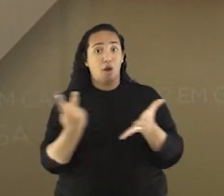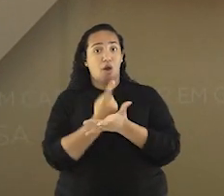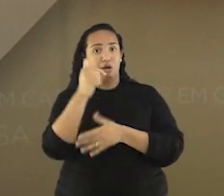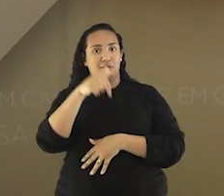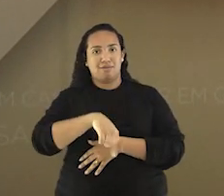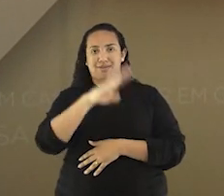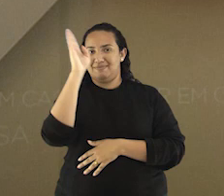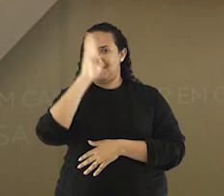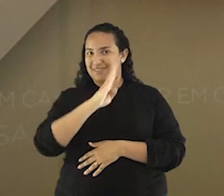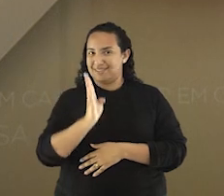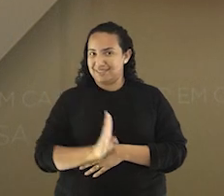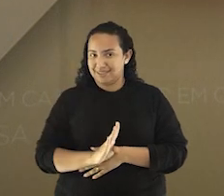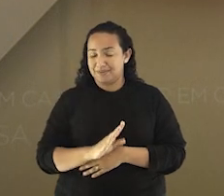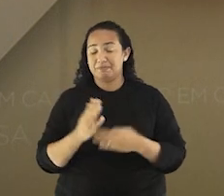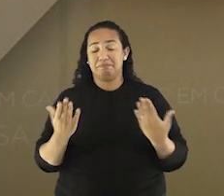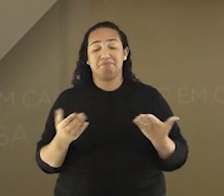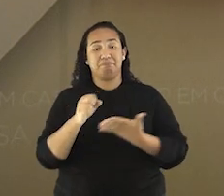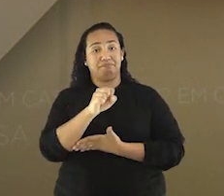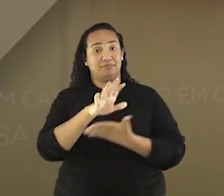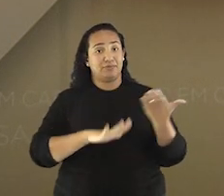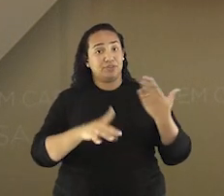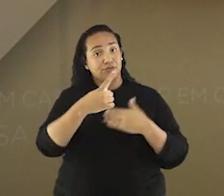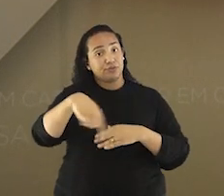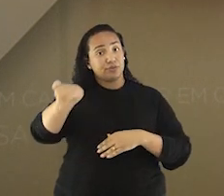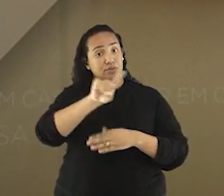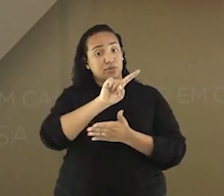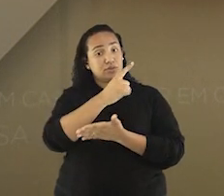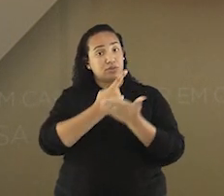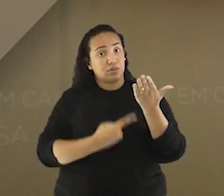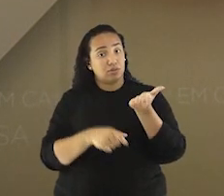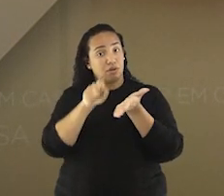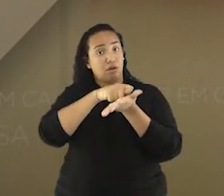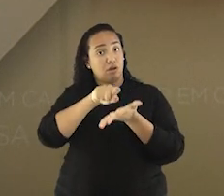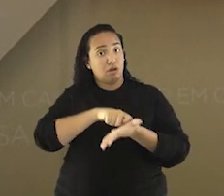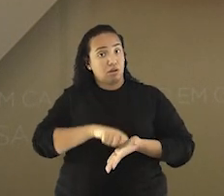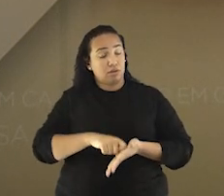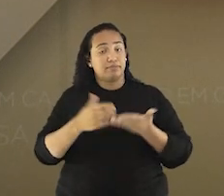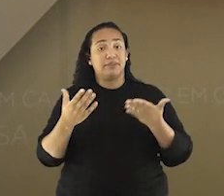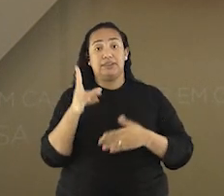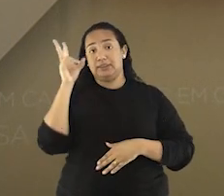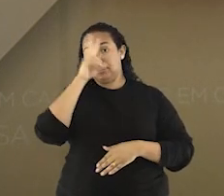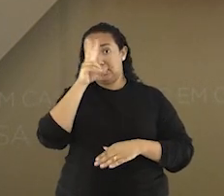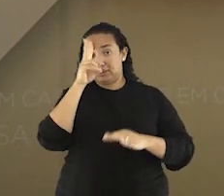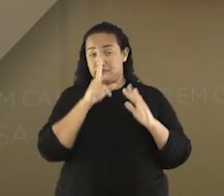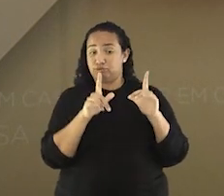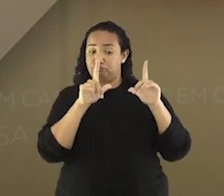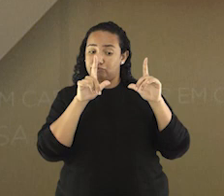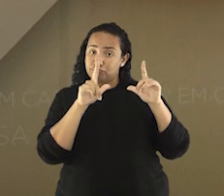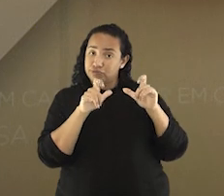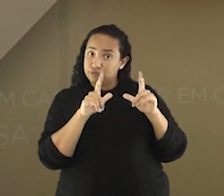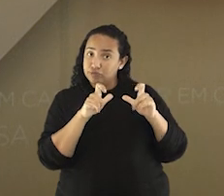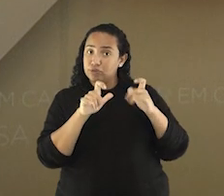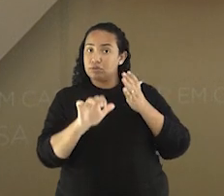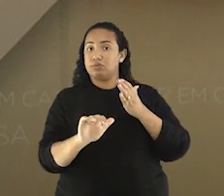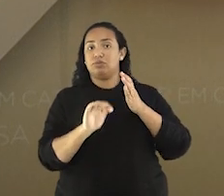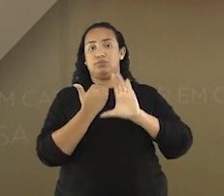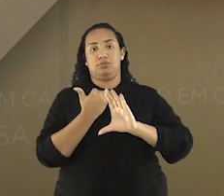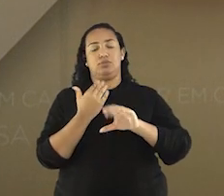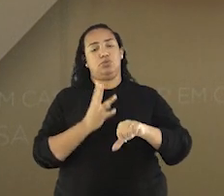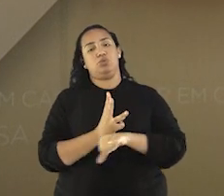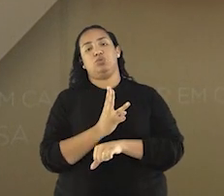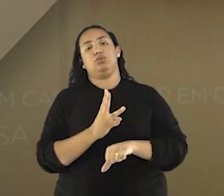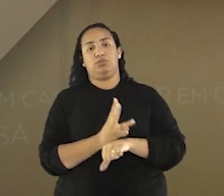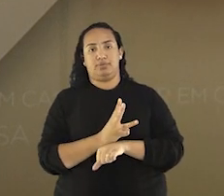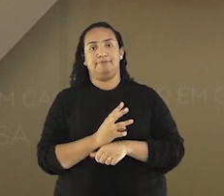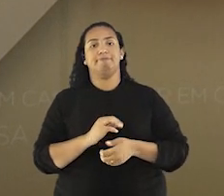Essa atividade deverá ser feita no caderno de ciências. Lembre-se de fotografar a atividade e nos enviar através do